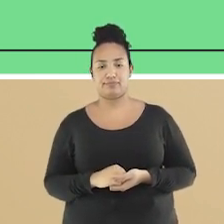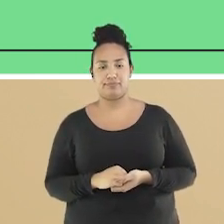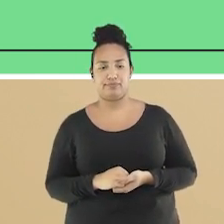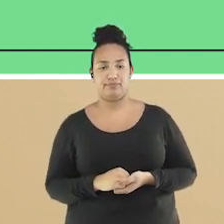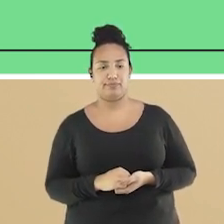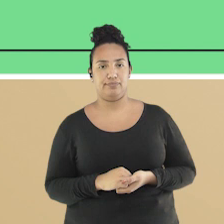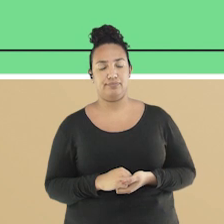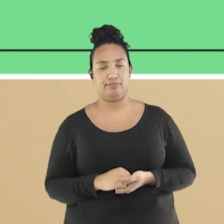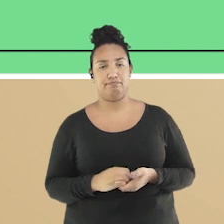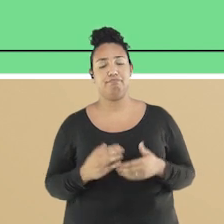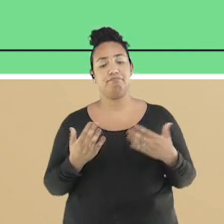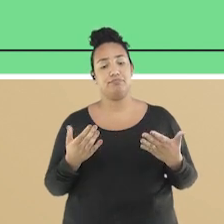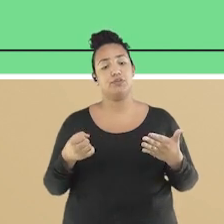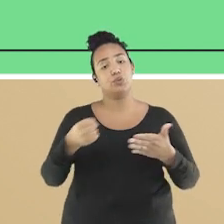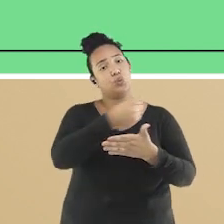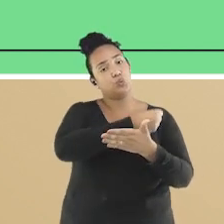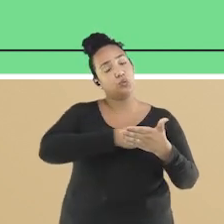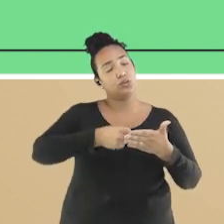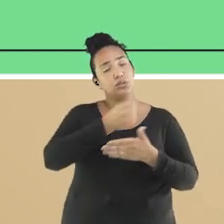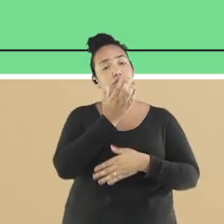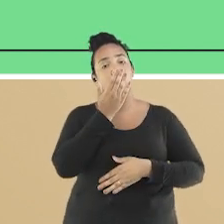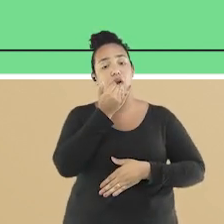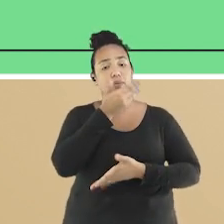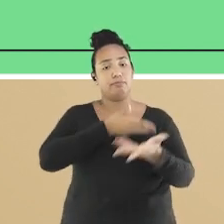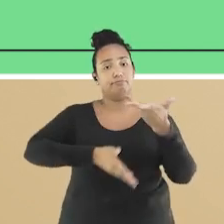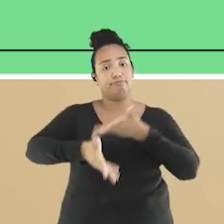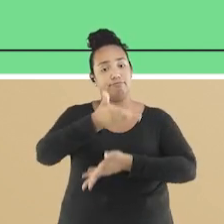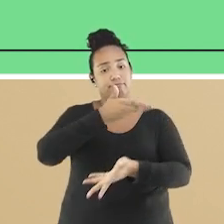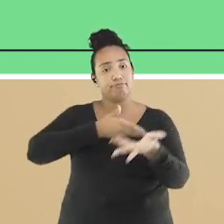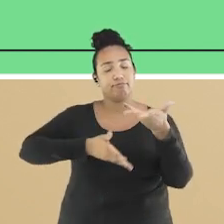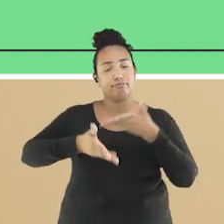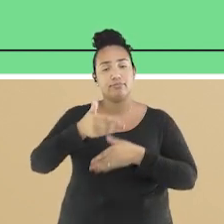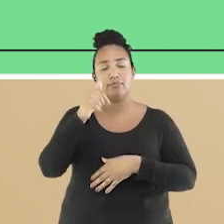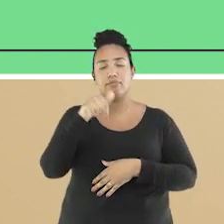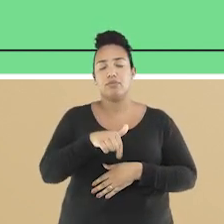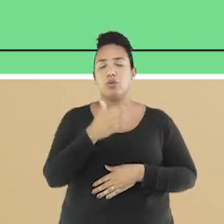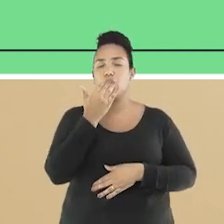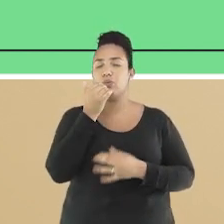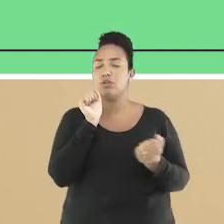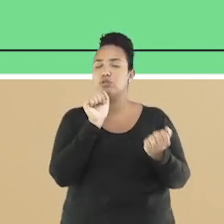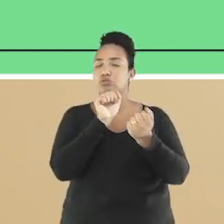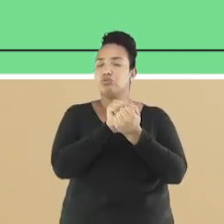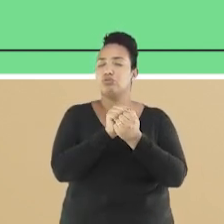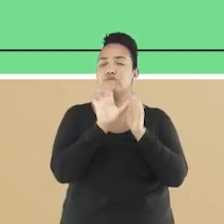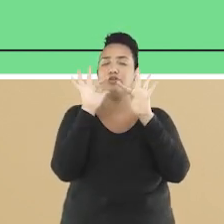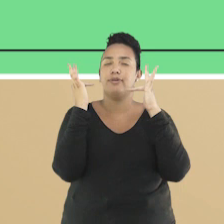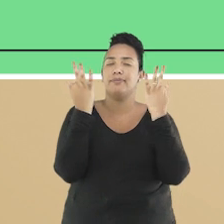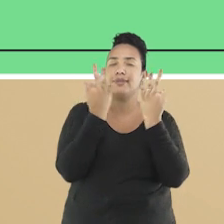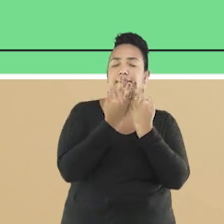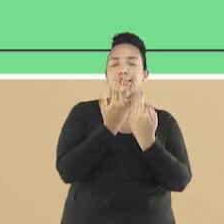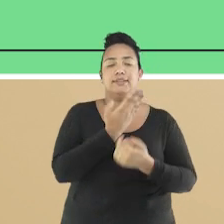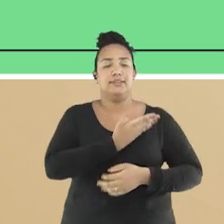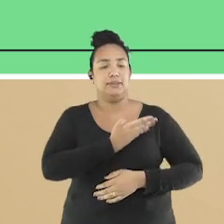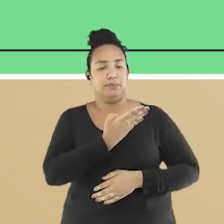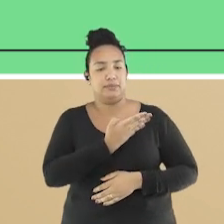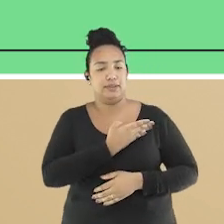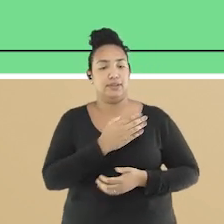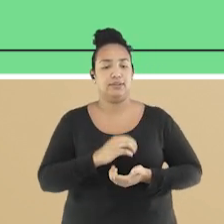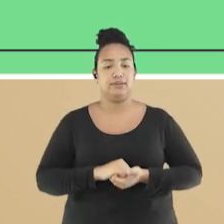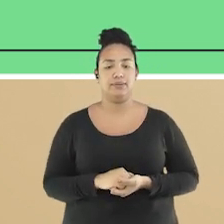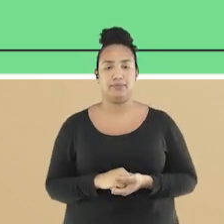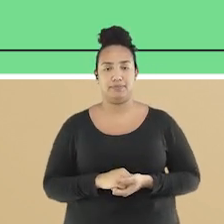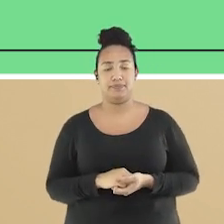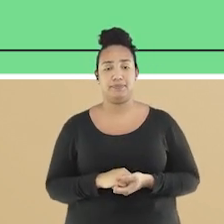and friends. Eles cozinham e compartilham uma refeição farta com a família e amigos. Turkey, for